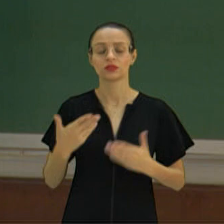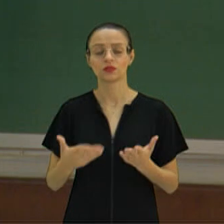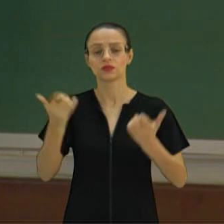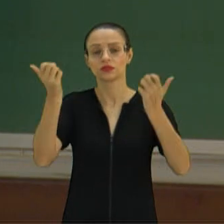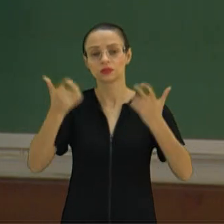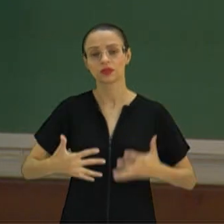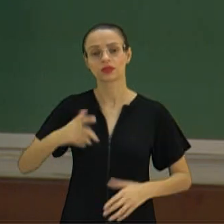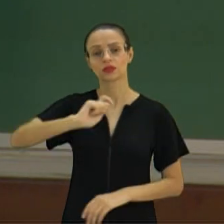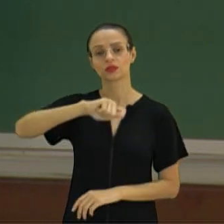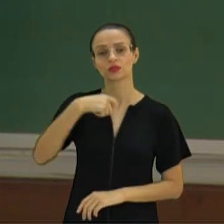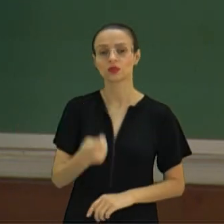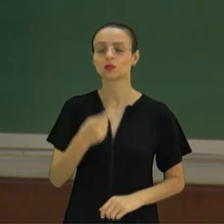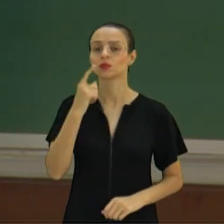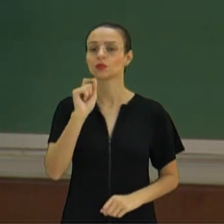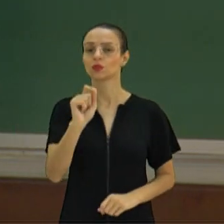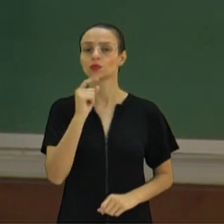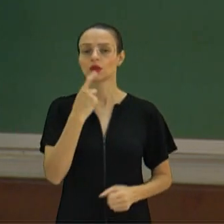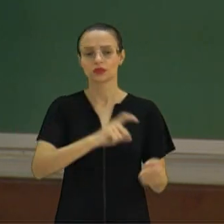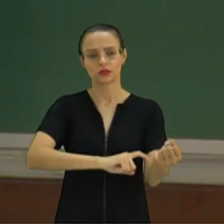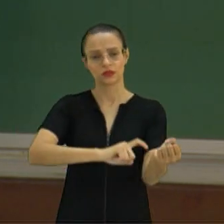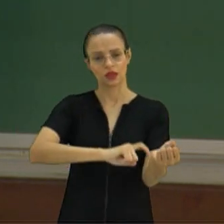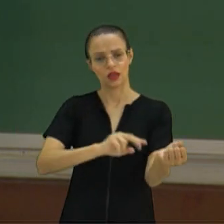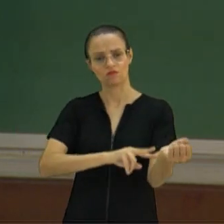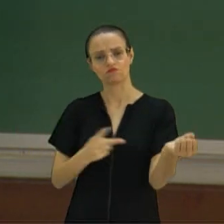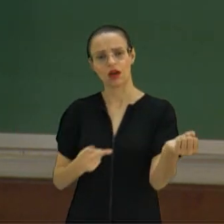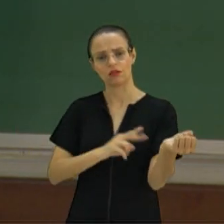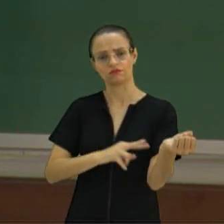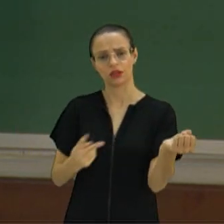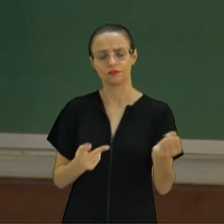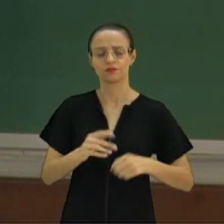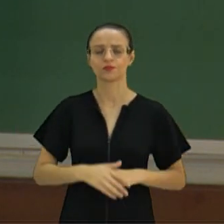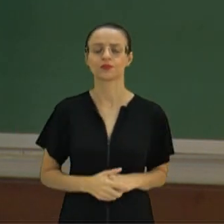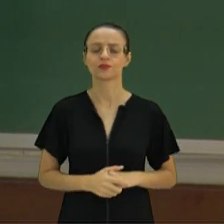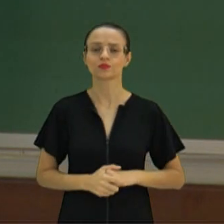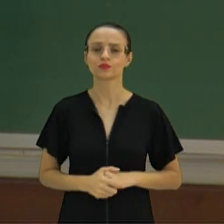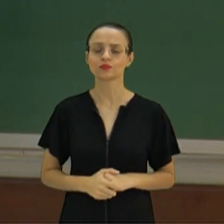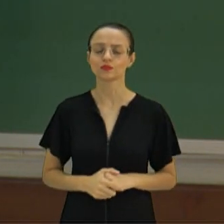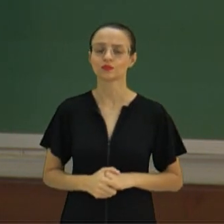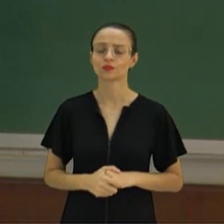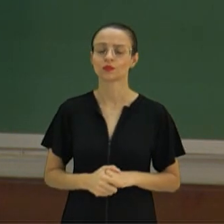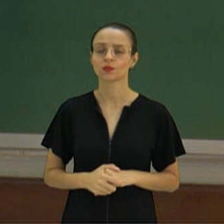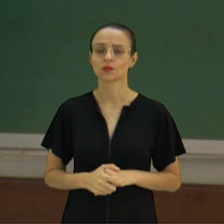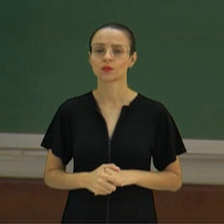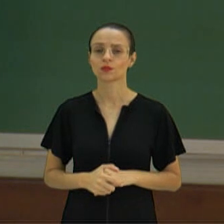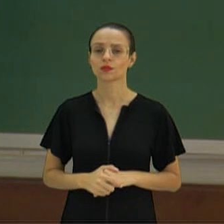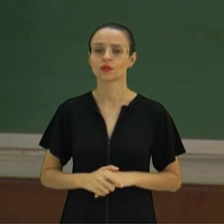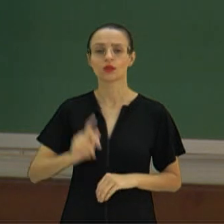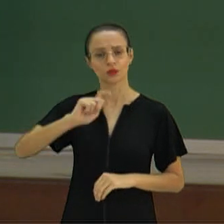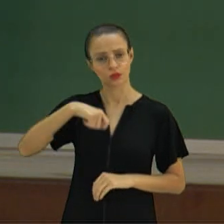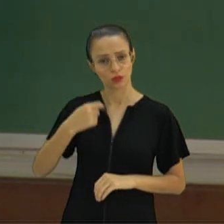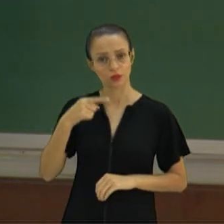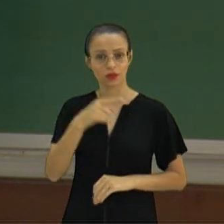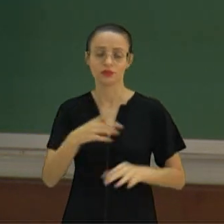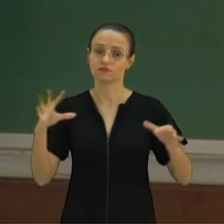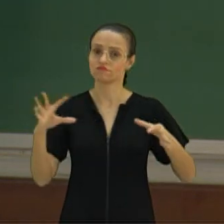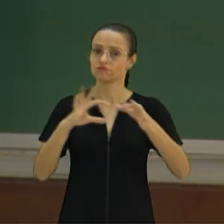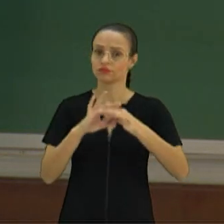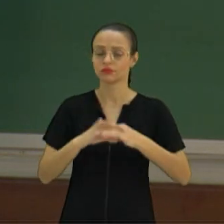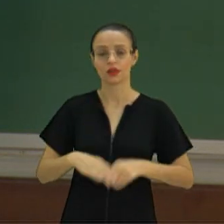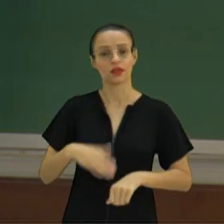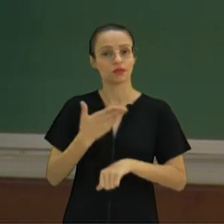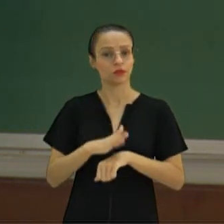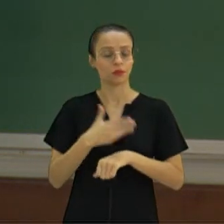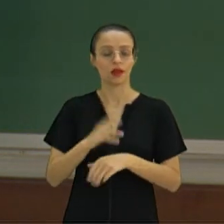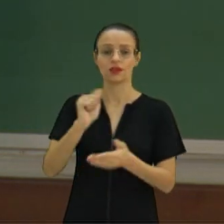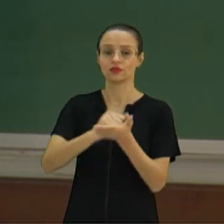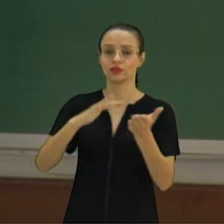sobre a questão de doação de sangue nesse estado. Com base nesse fragmento, nós já temos o exercício número